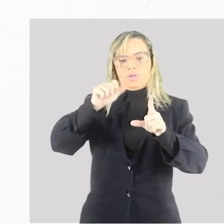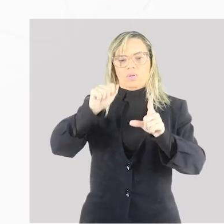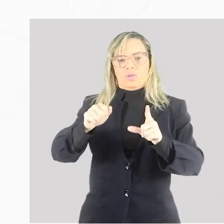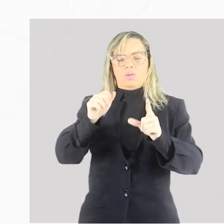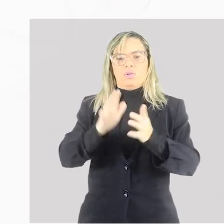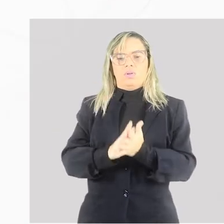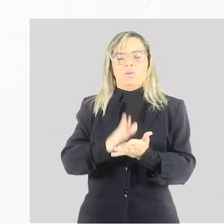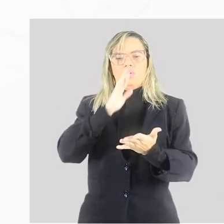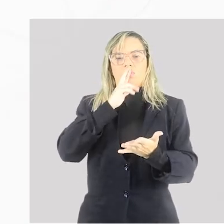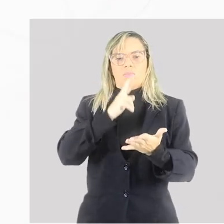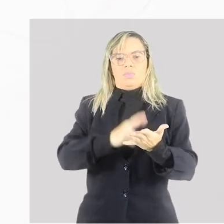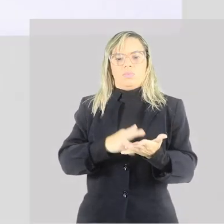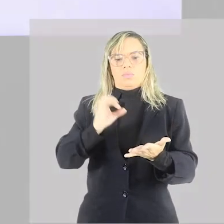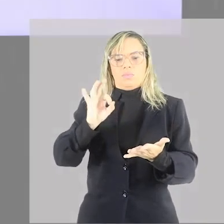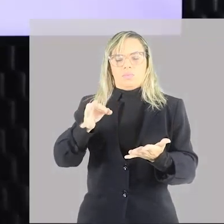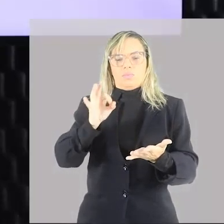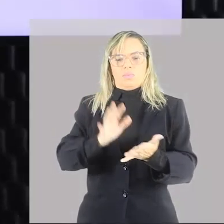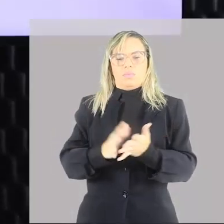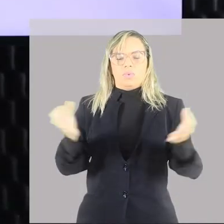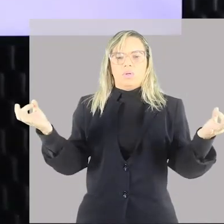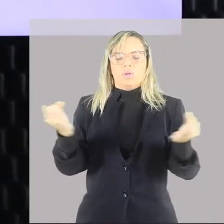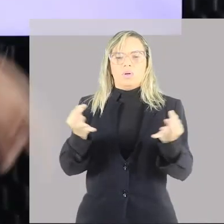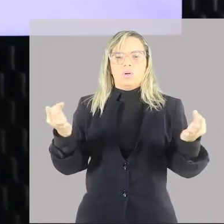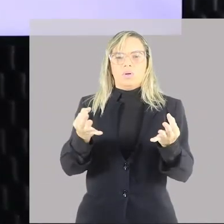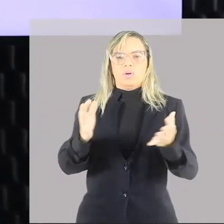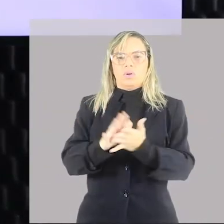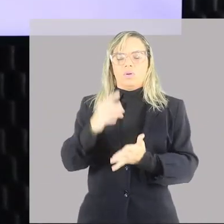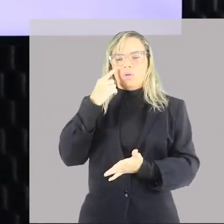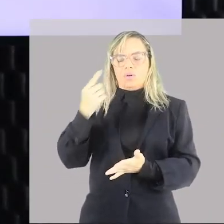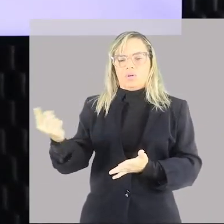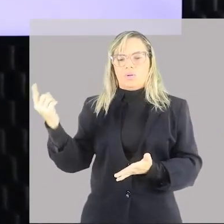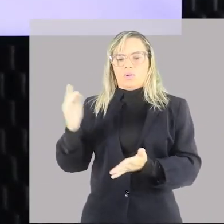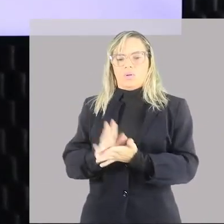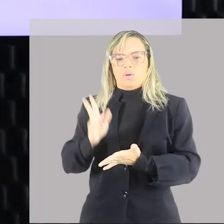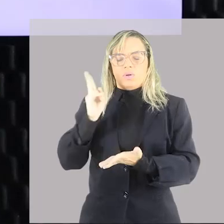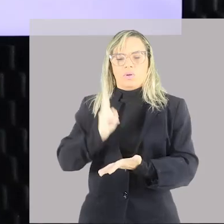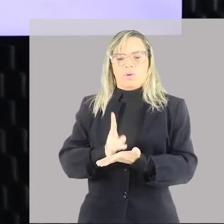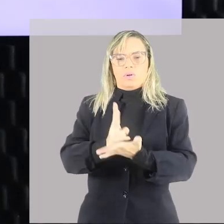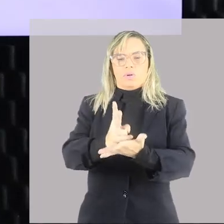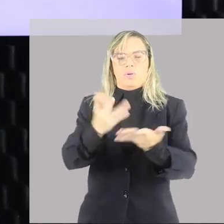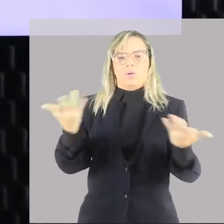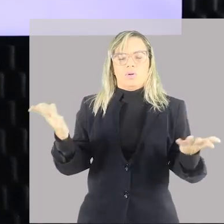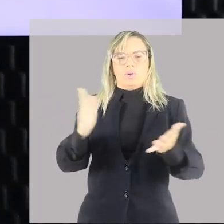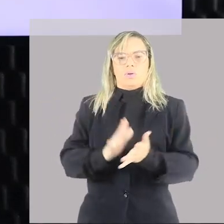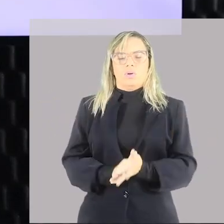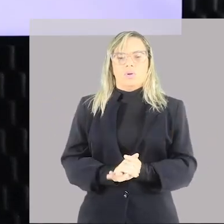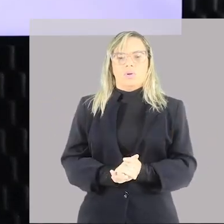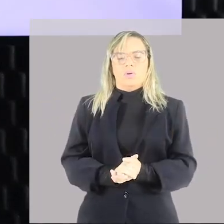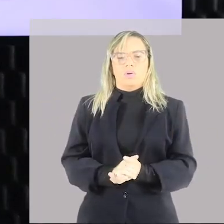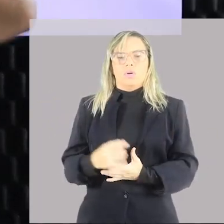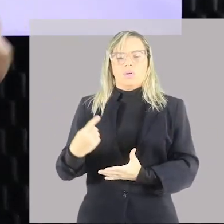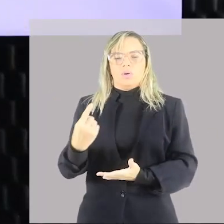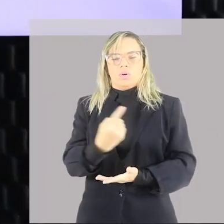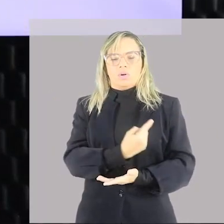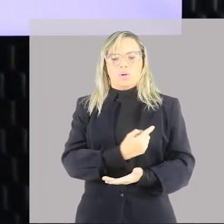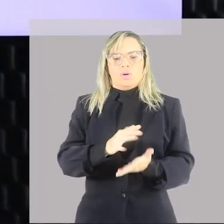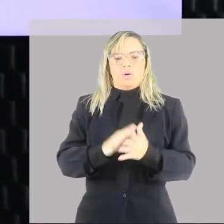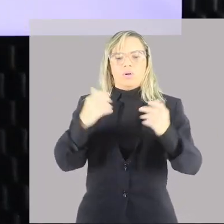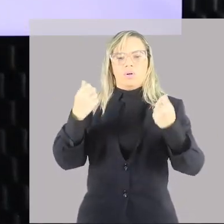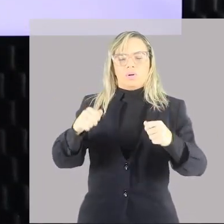resposta, certo? Perfeito? Aqui, ó, nós vamos seguindo, vamos deixar vocês, estamos aqui